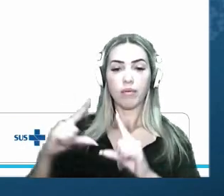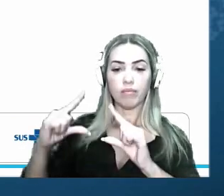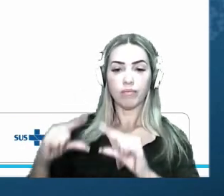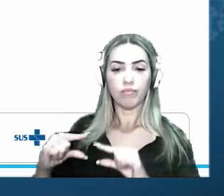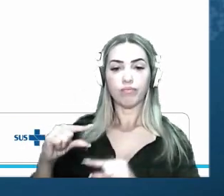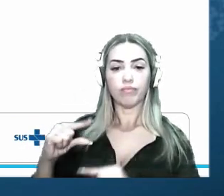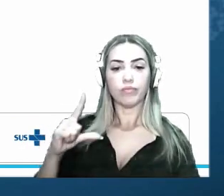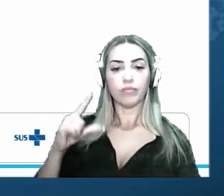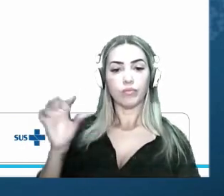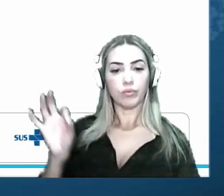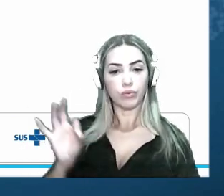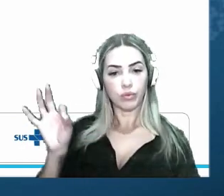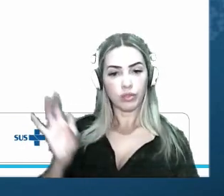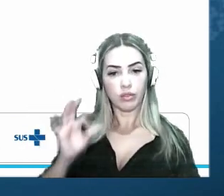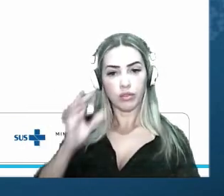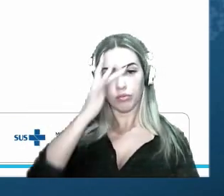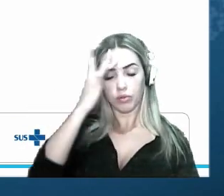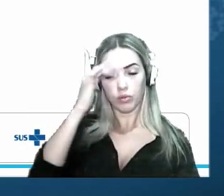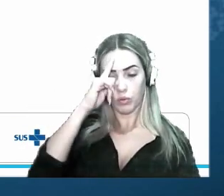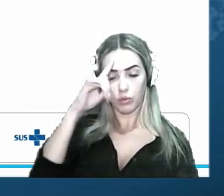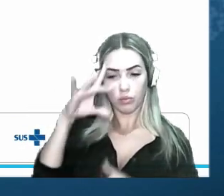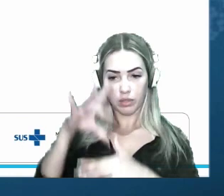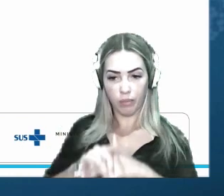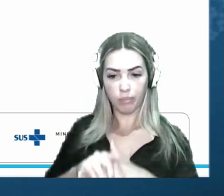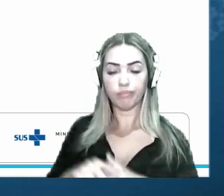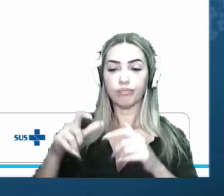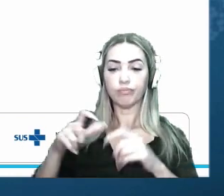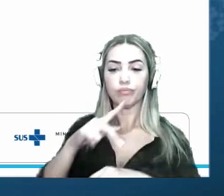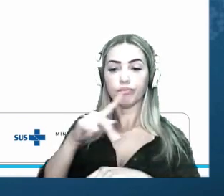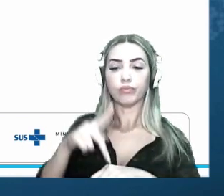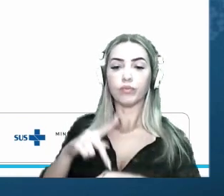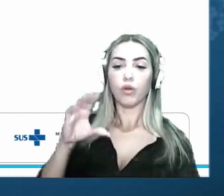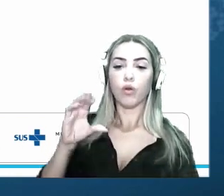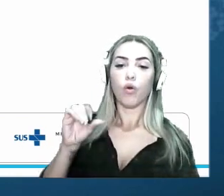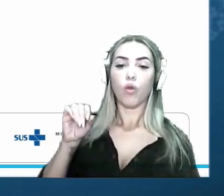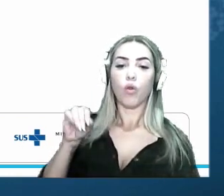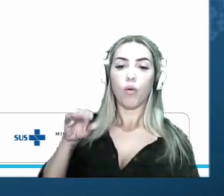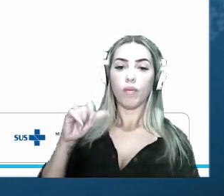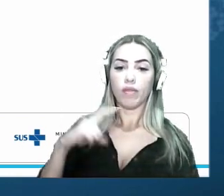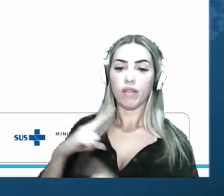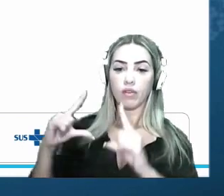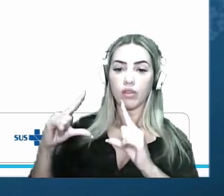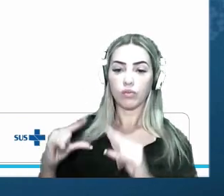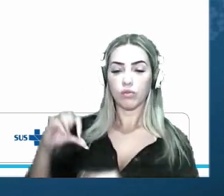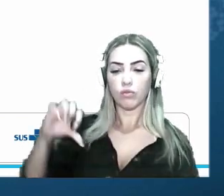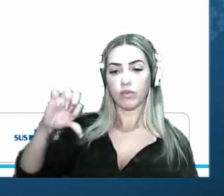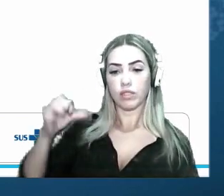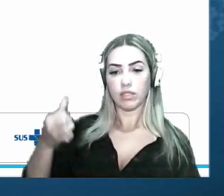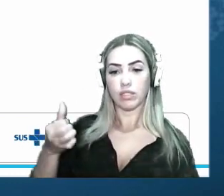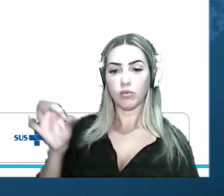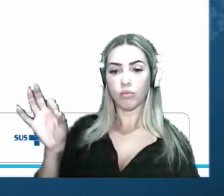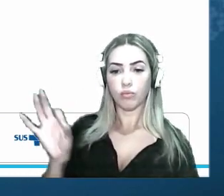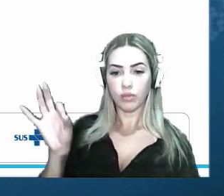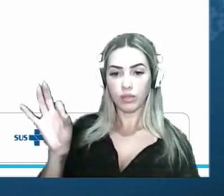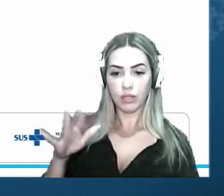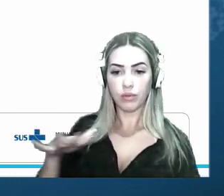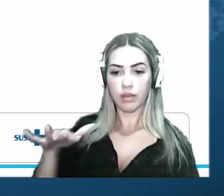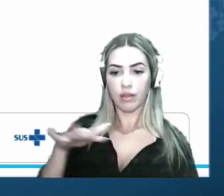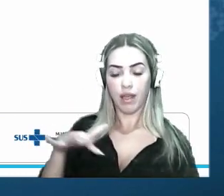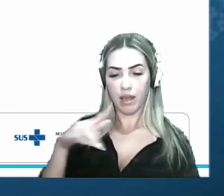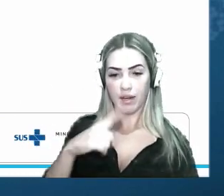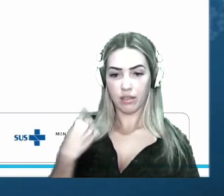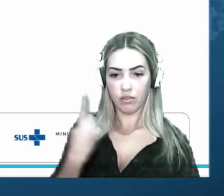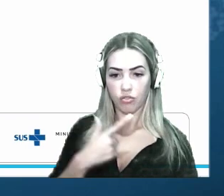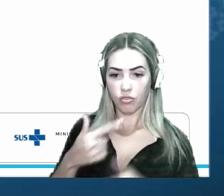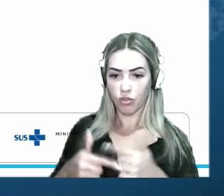na Colômbia, recentemente, teve um dado de redução de 96% nos casos de dengue na área onde a gente atuou. Aqui no